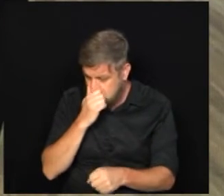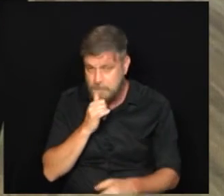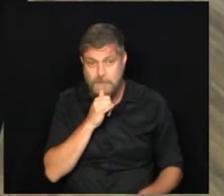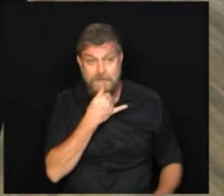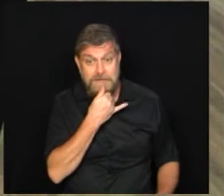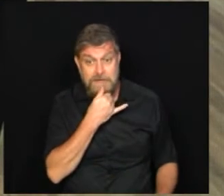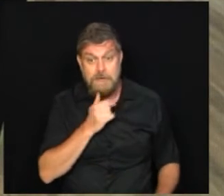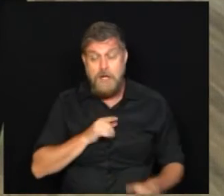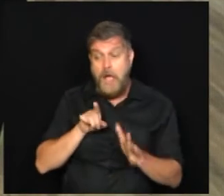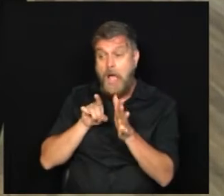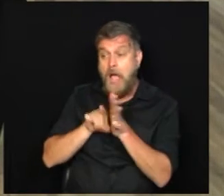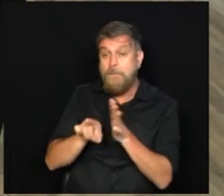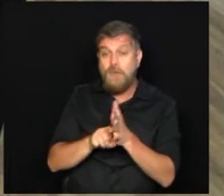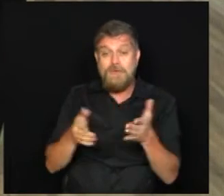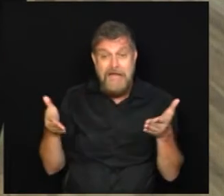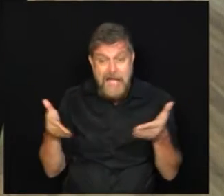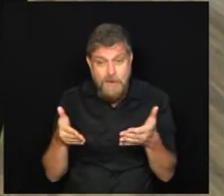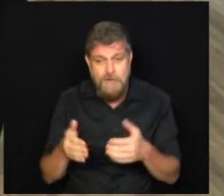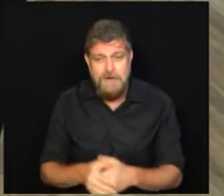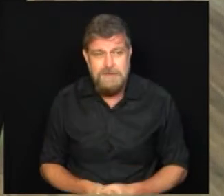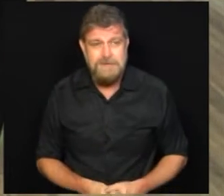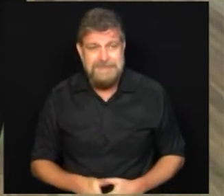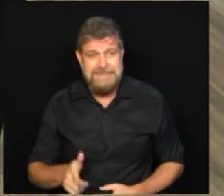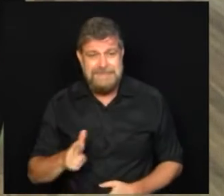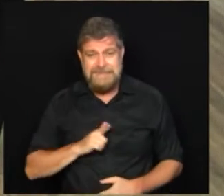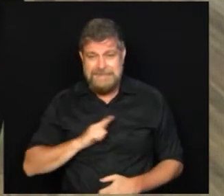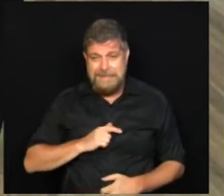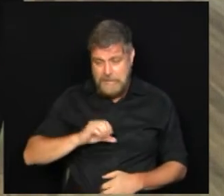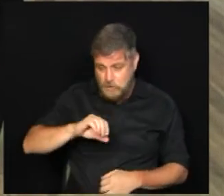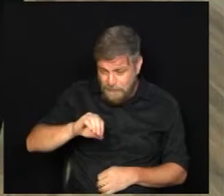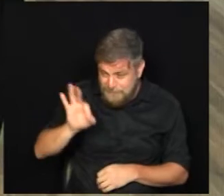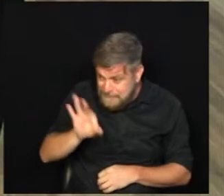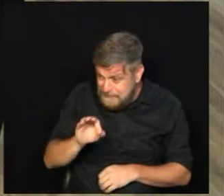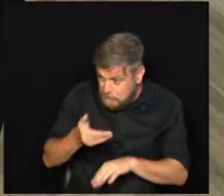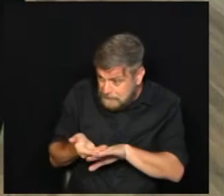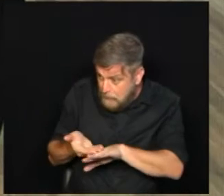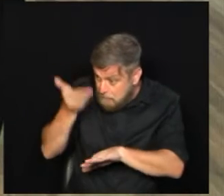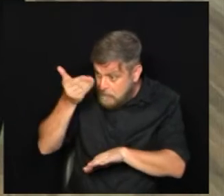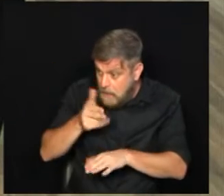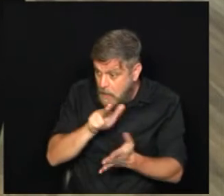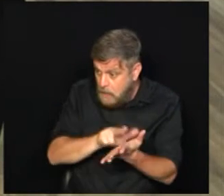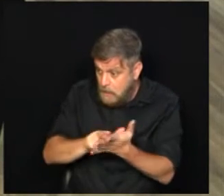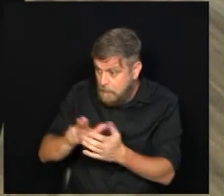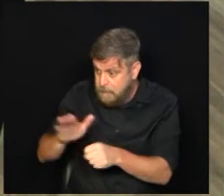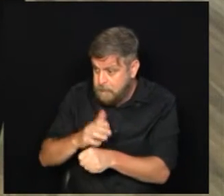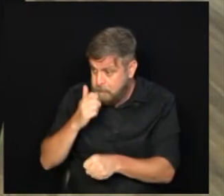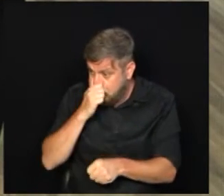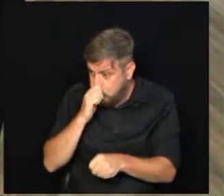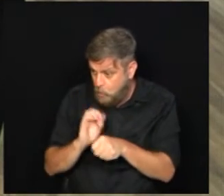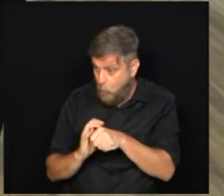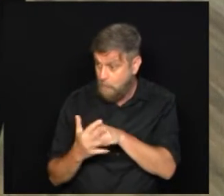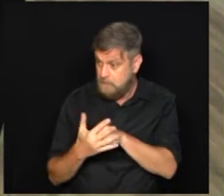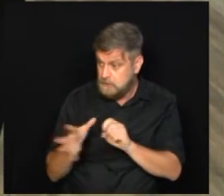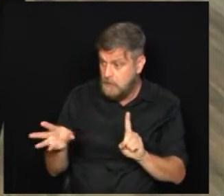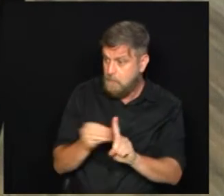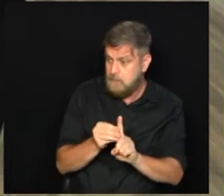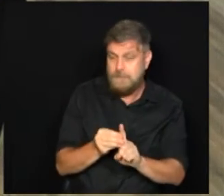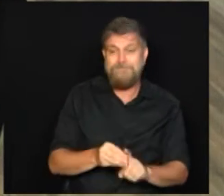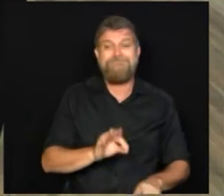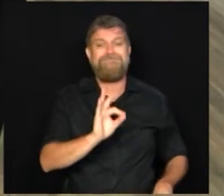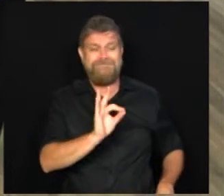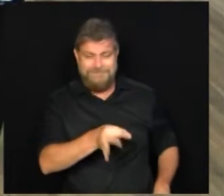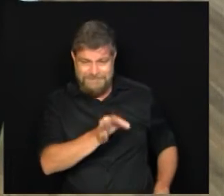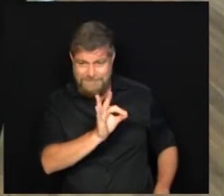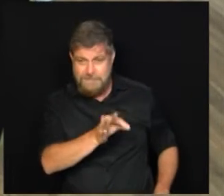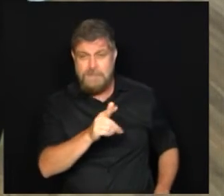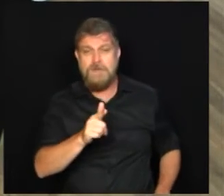infelizmente a pergunta que eu faço agora é está acima dos 90 porcento ocupação de leitos por conta da corrida de 19 está